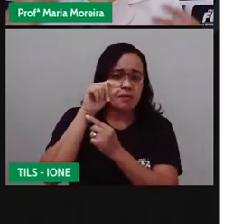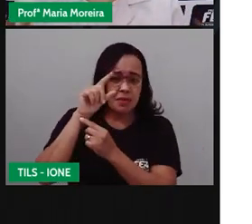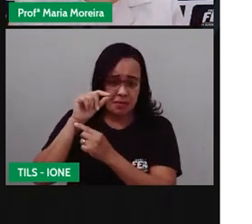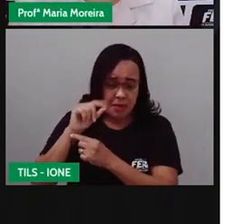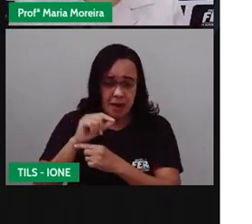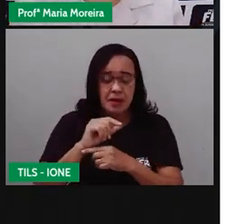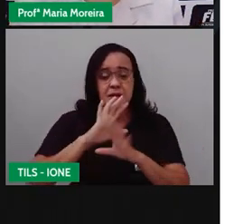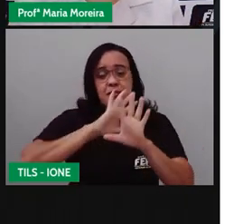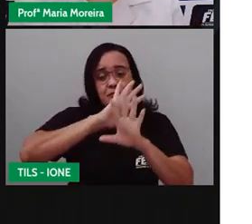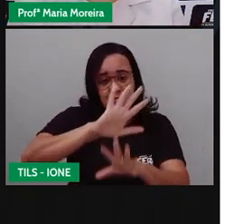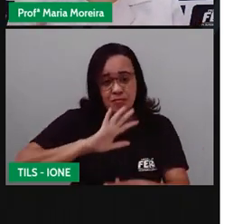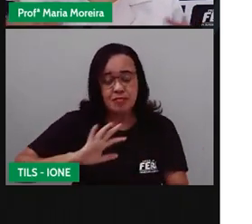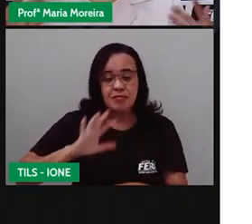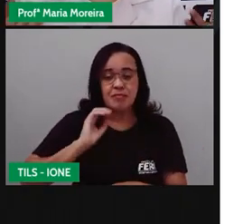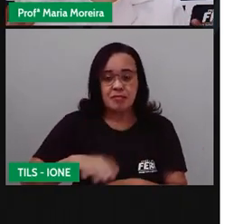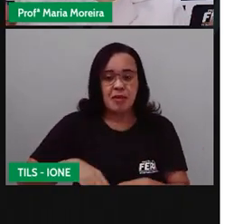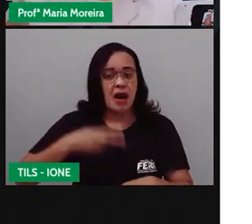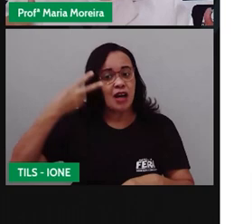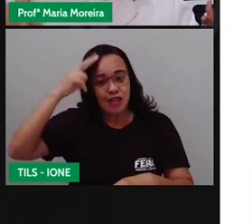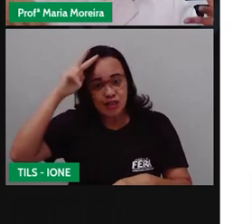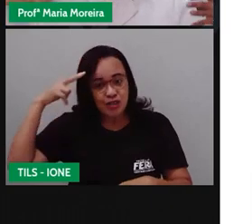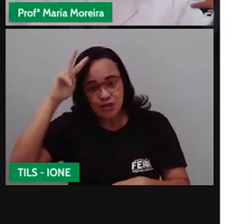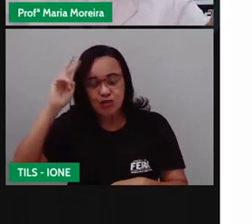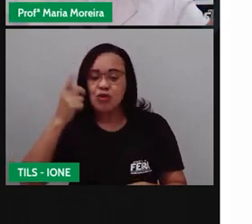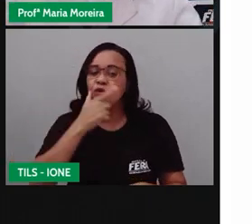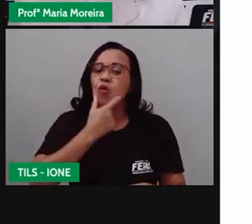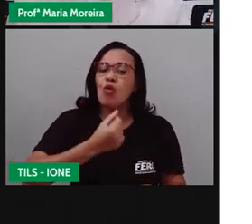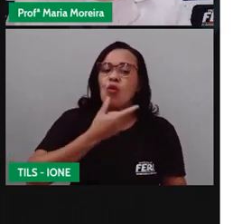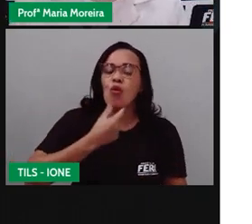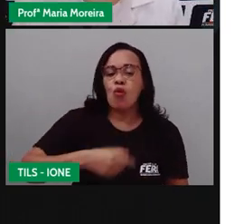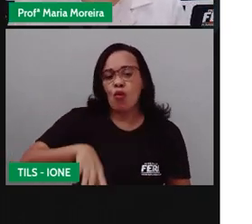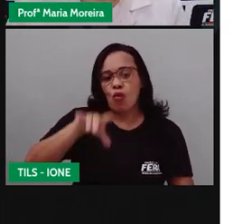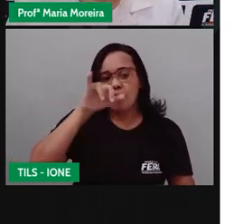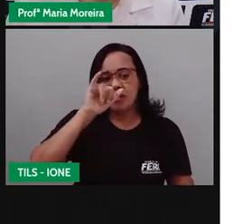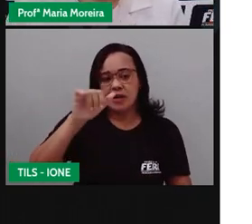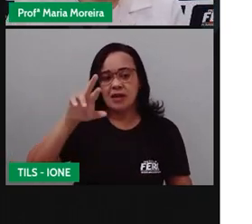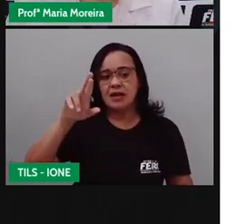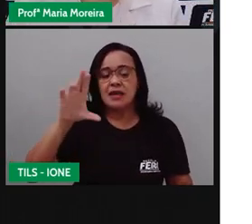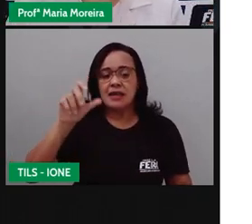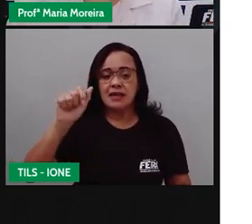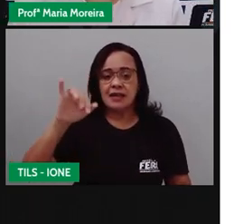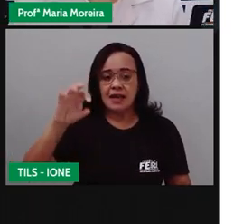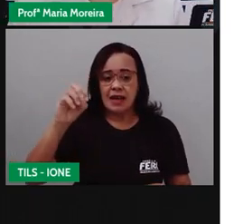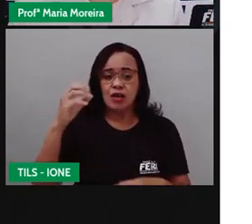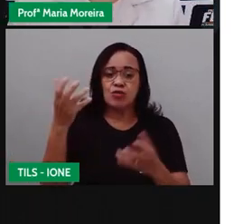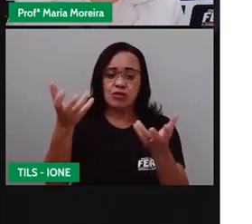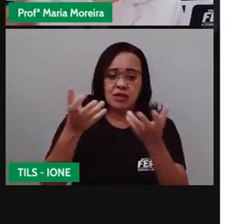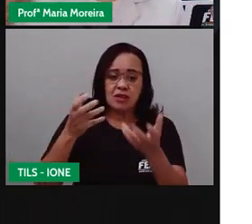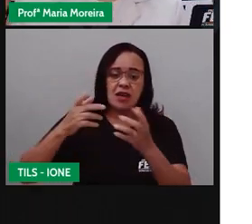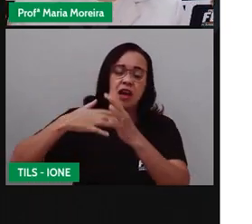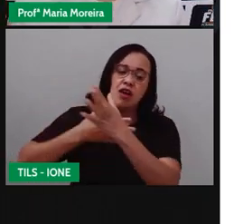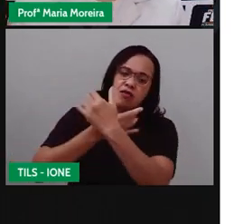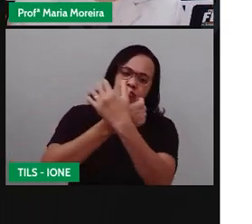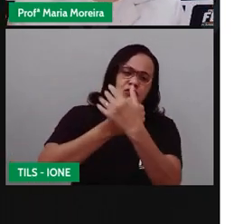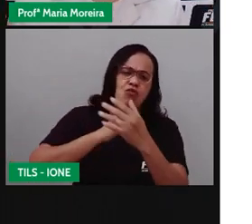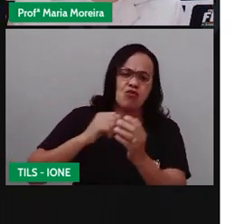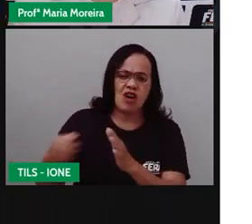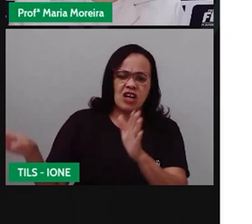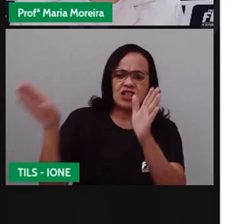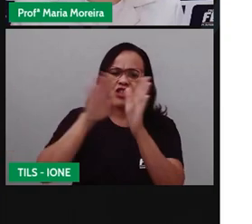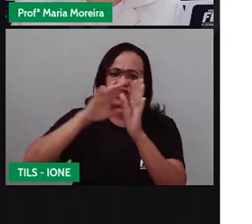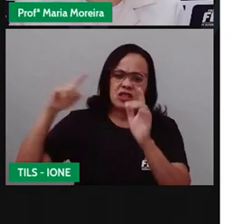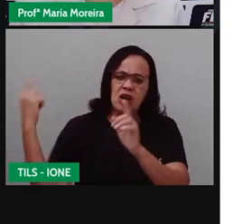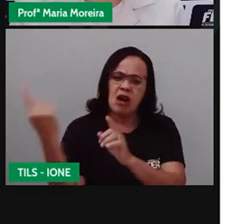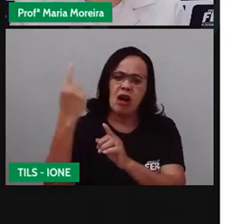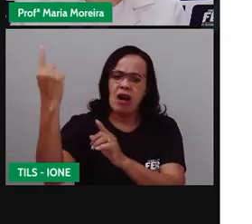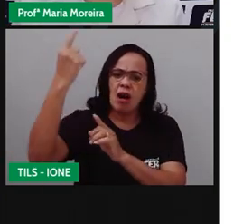história de Ícaro, né, que tenta voar, e aí ele vai tão alto que ele chega próximo ao céu, e aí começa, as suas